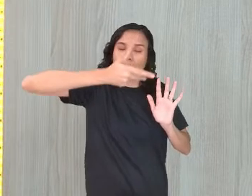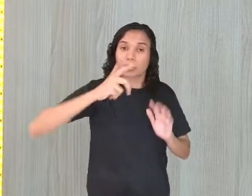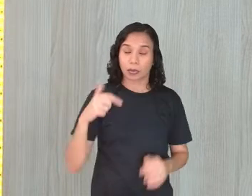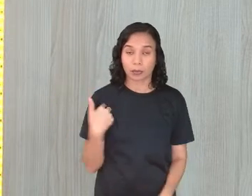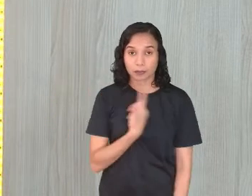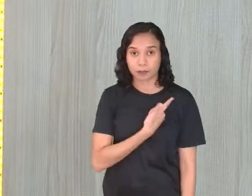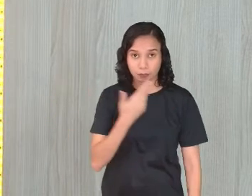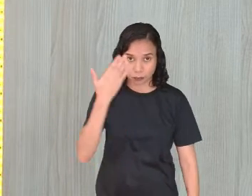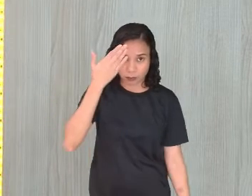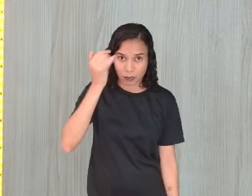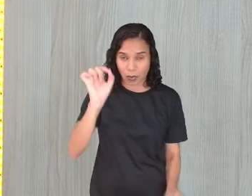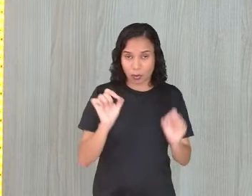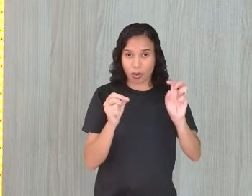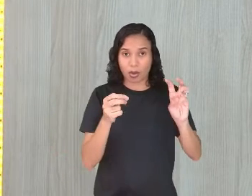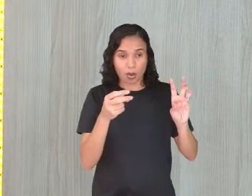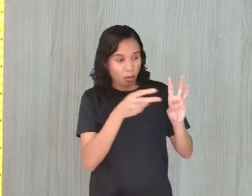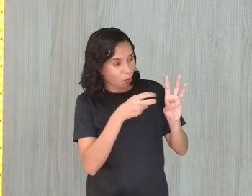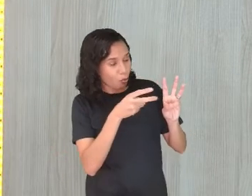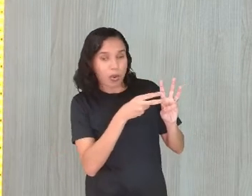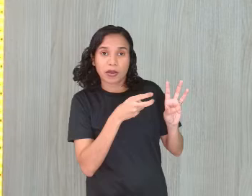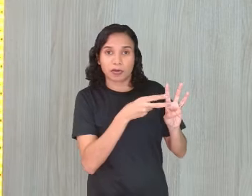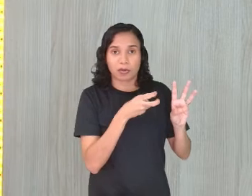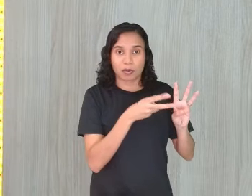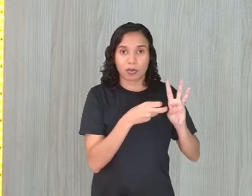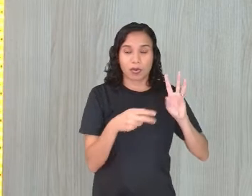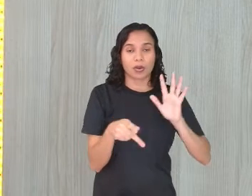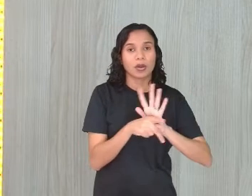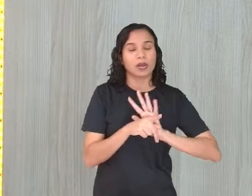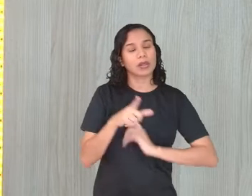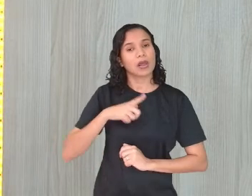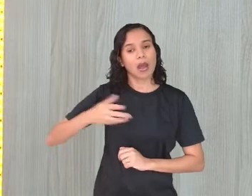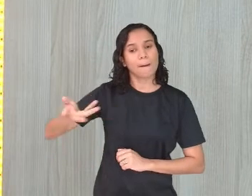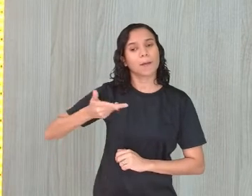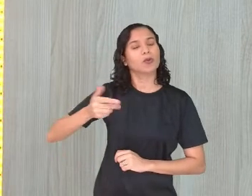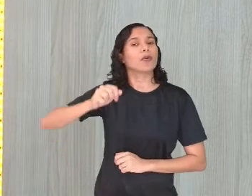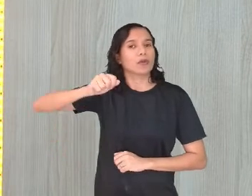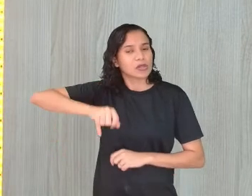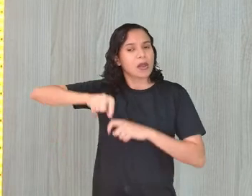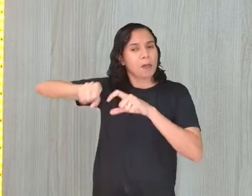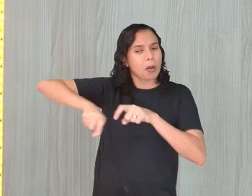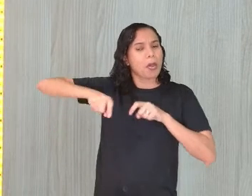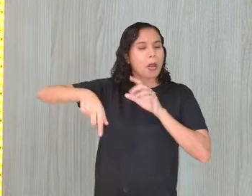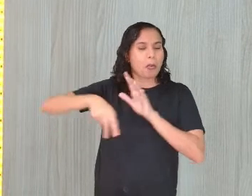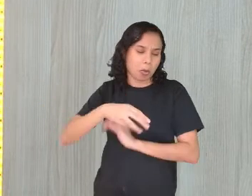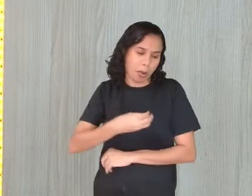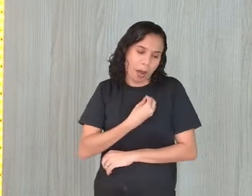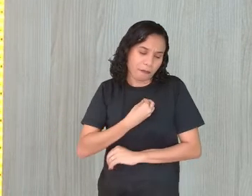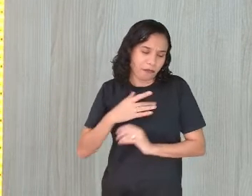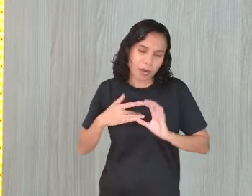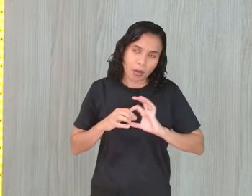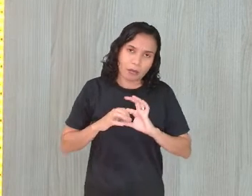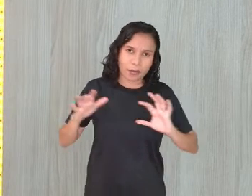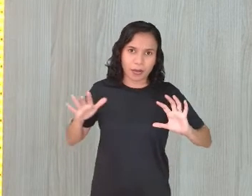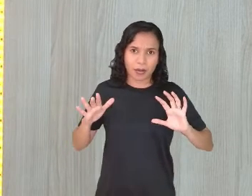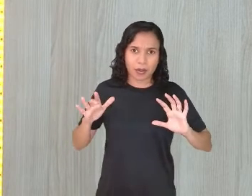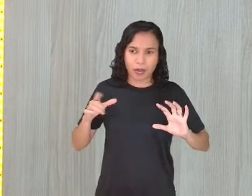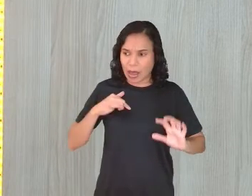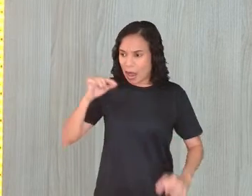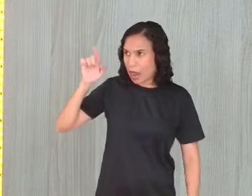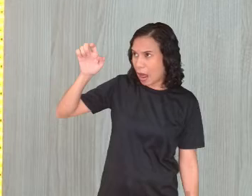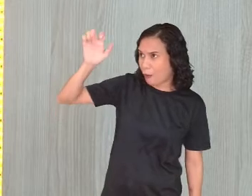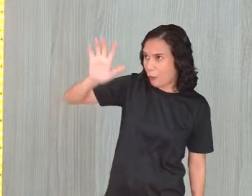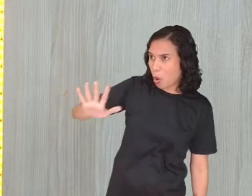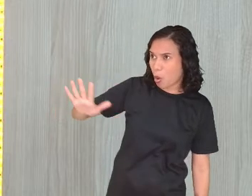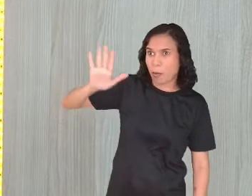sabe que o índio ele trabalhava num modo de produção que era apenas de subsistência, né? E quando o europeu chega, ele tem que trabalhar para a produção de riqueza. Então o